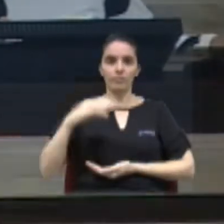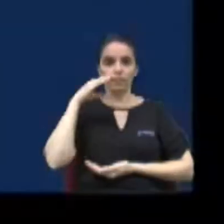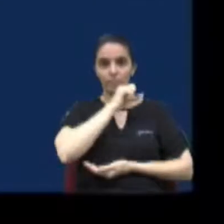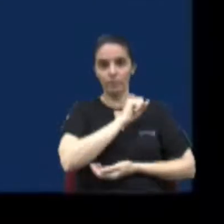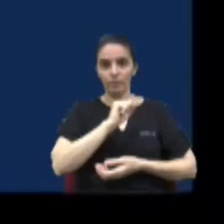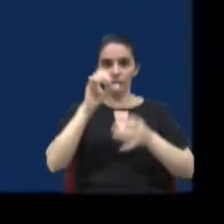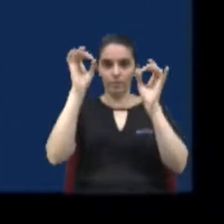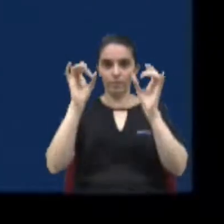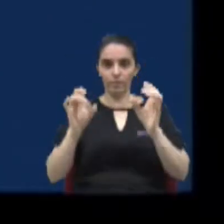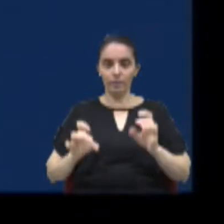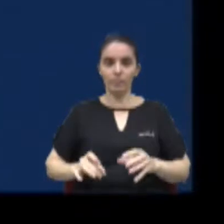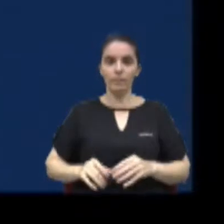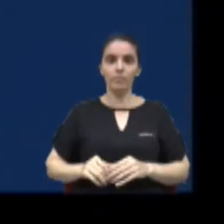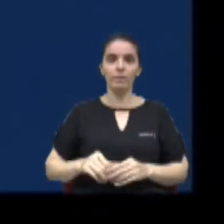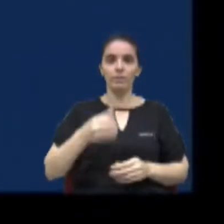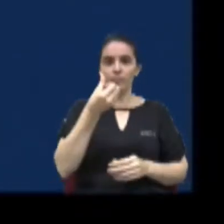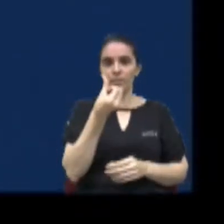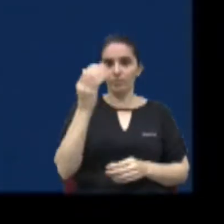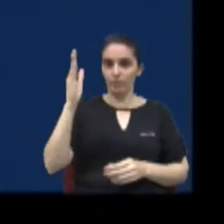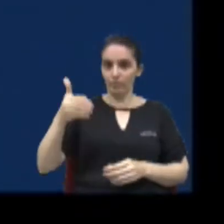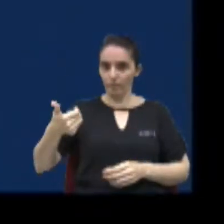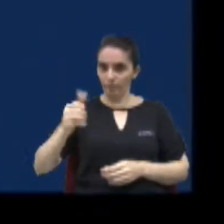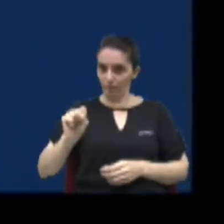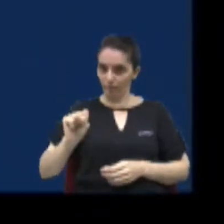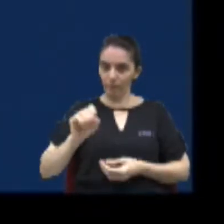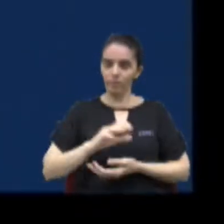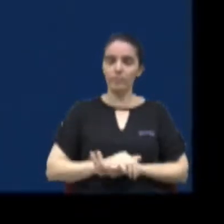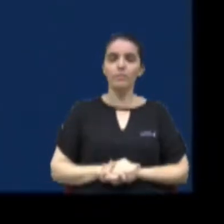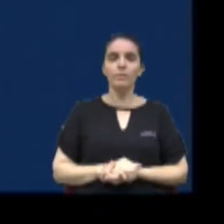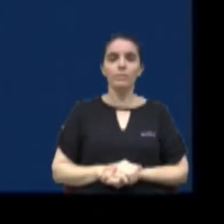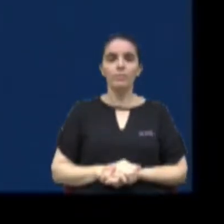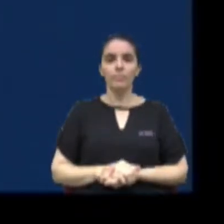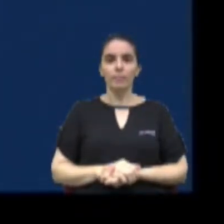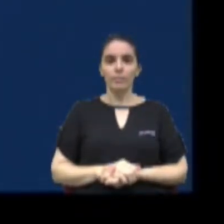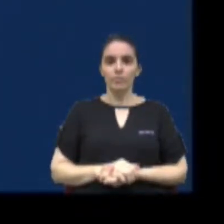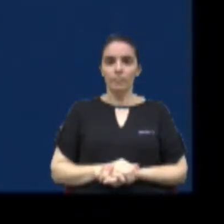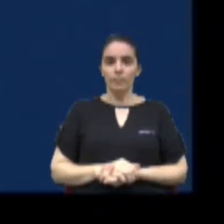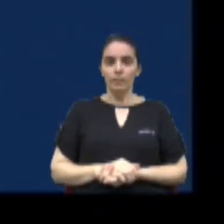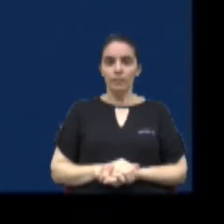do PLC 6/2018.